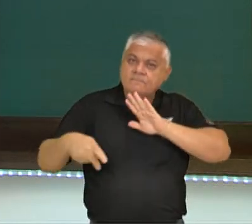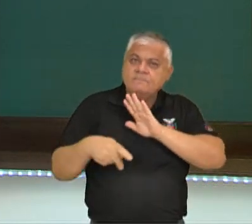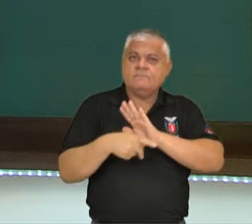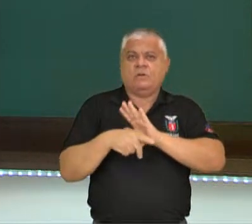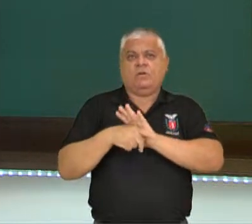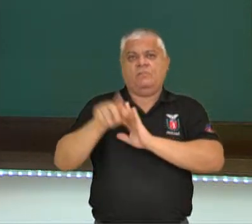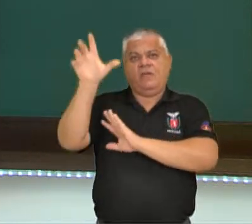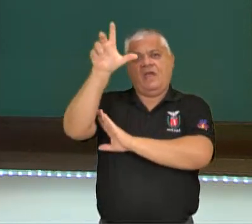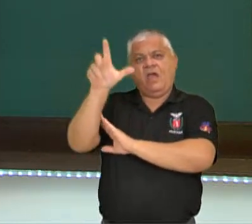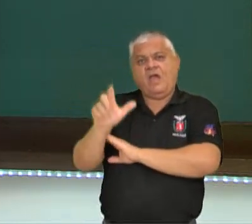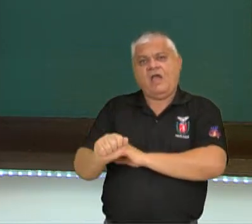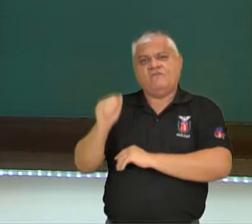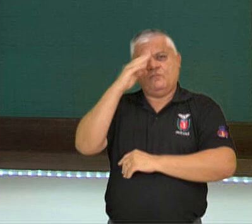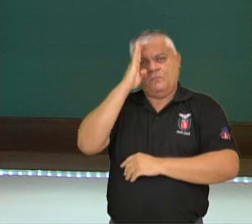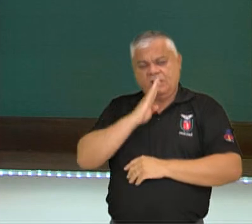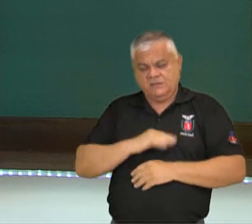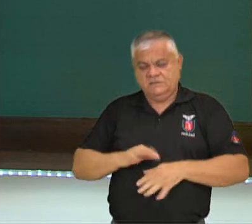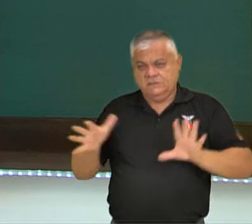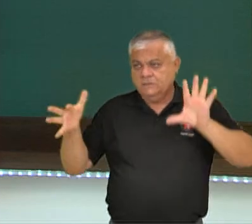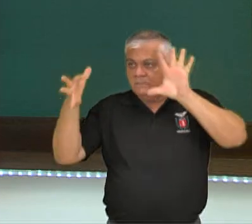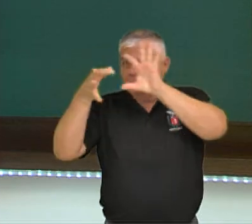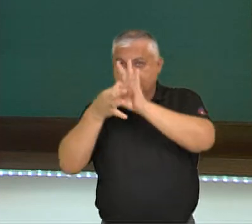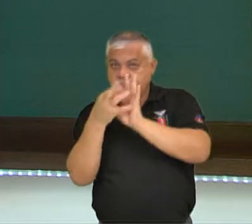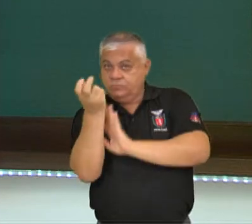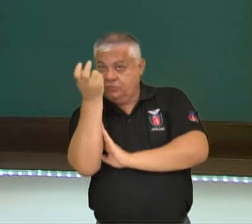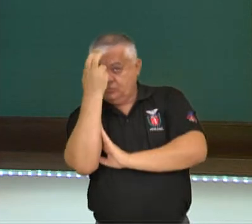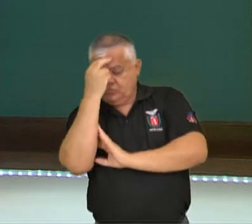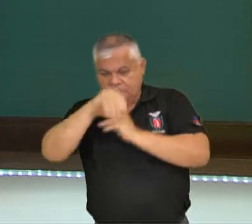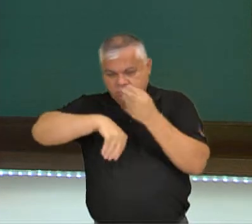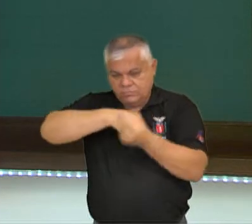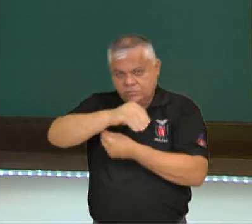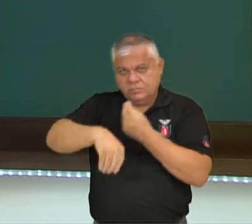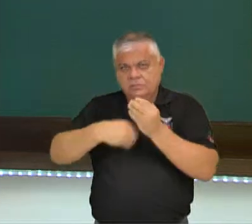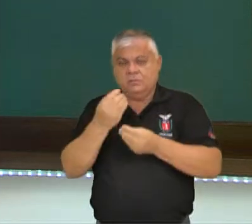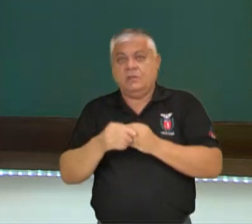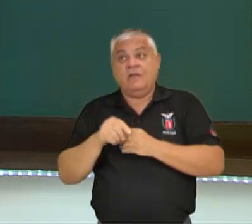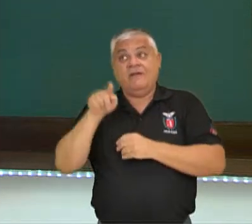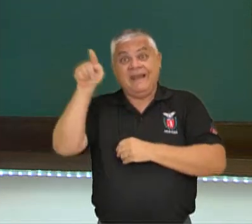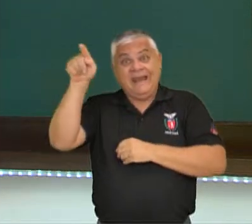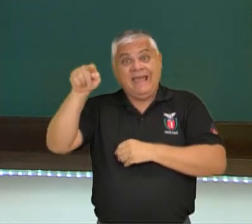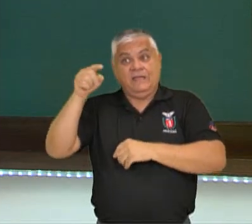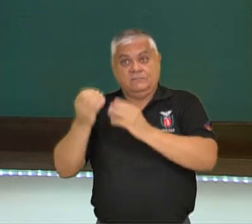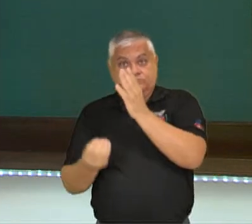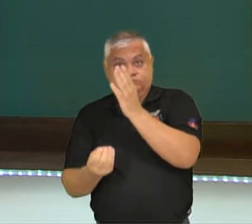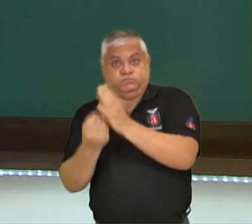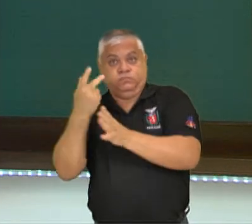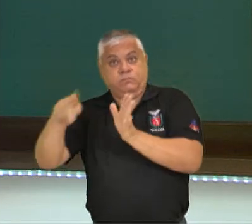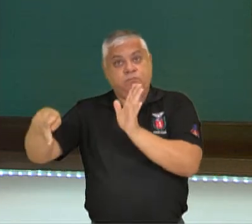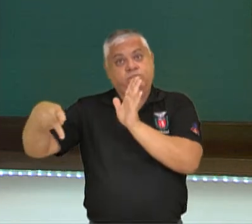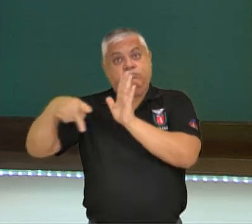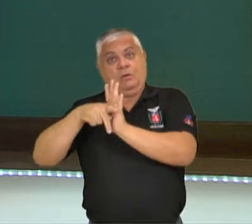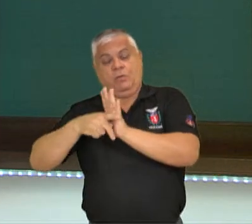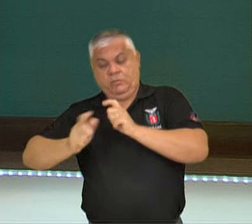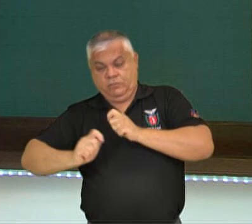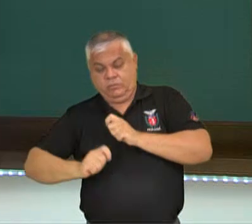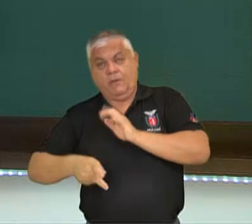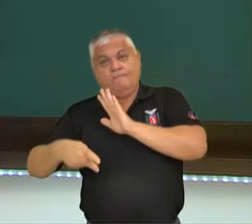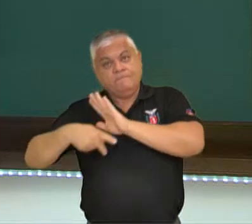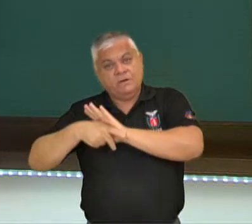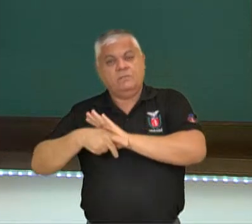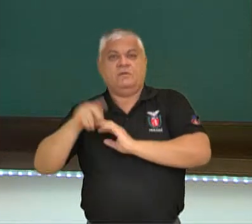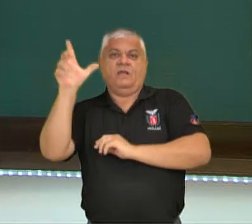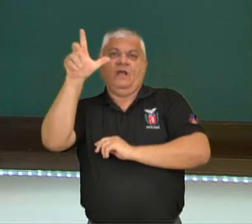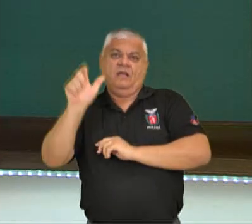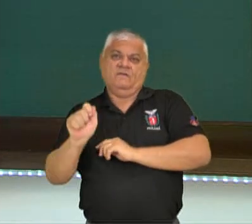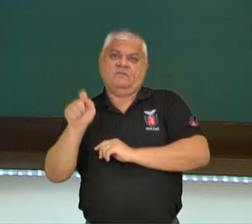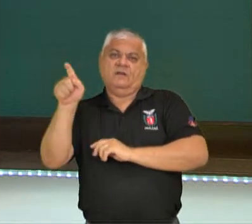dos afrodescendentes brasileiros, né? Um instrumento que veio da África, veio de Angola para o Brasil, tinha um